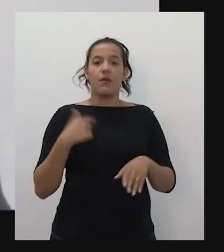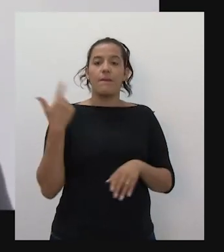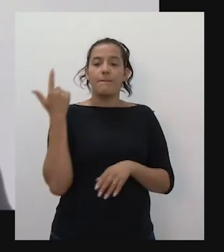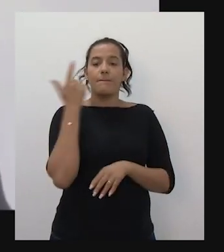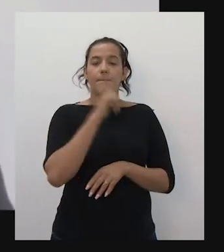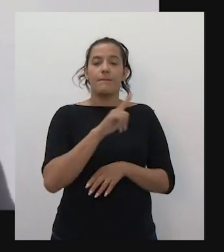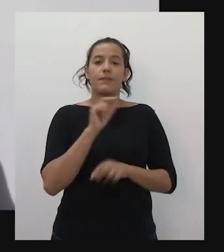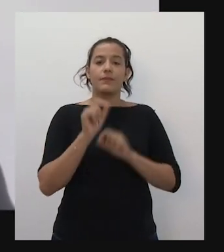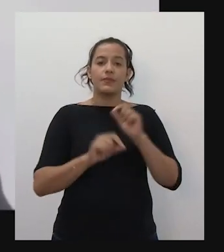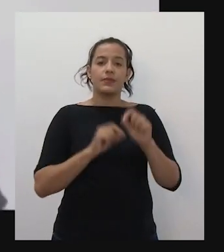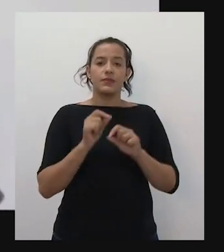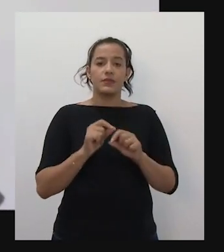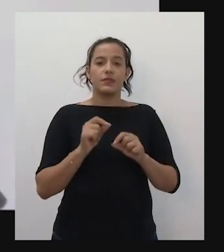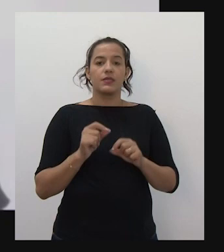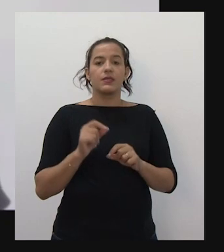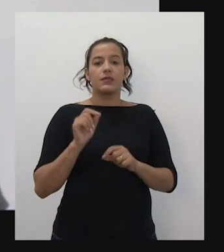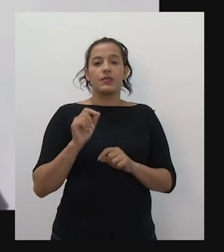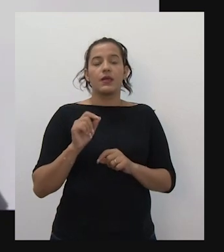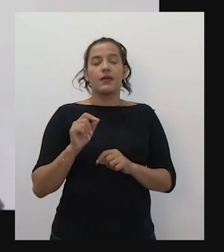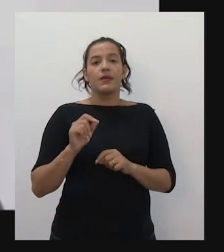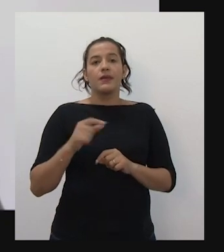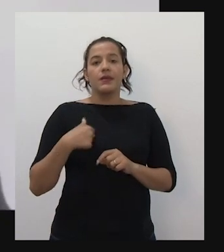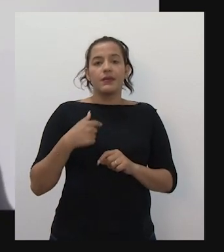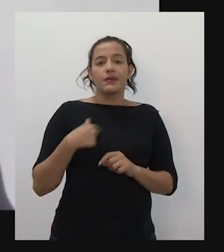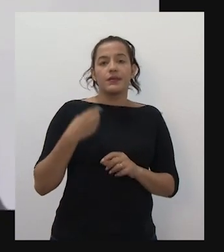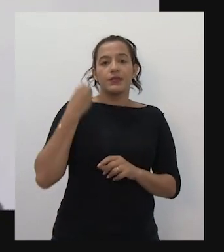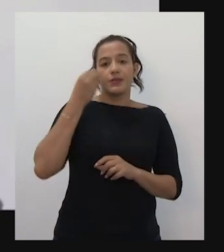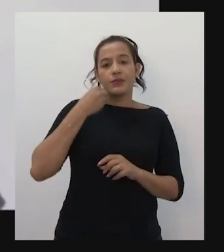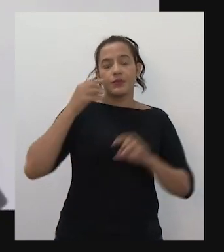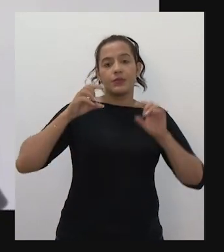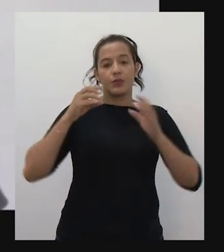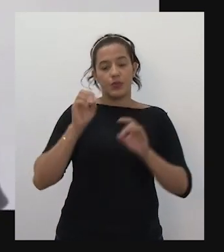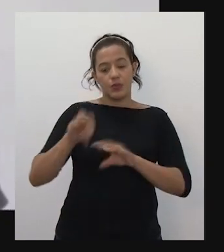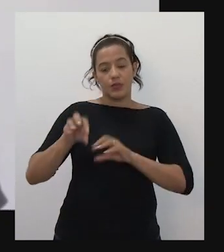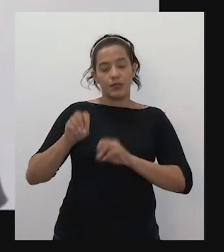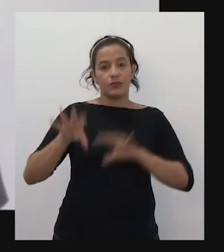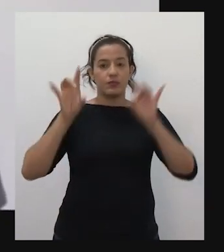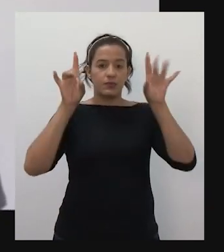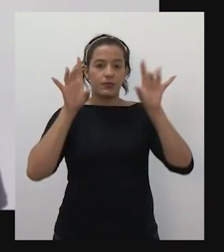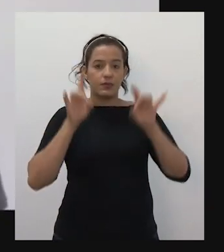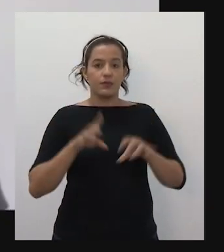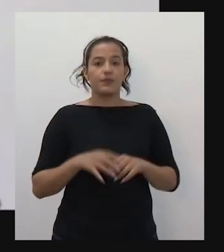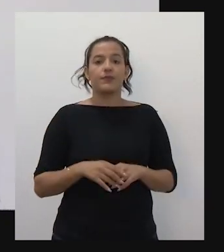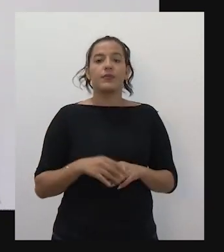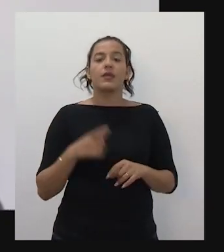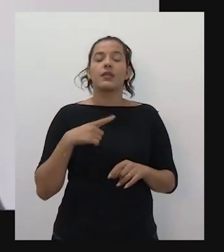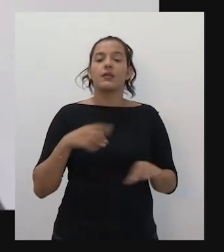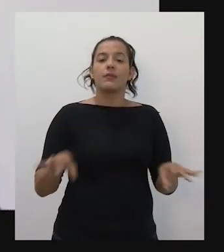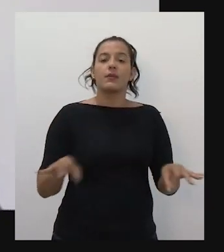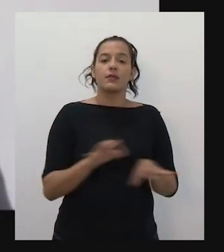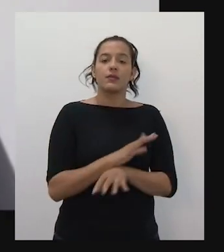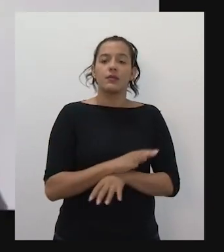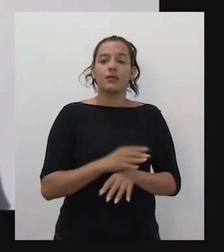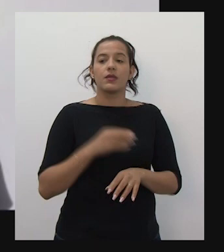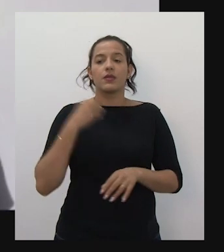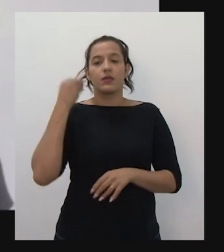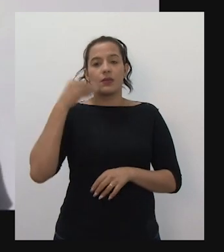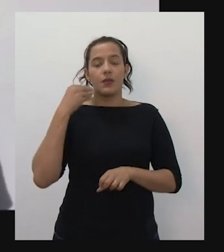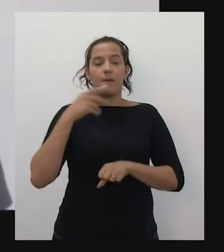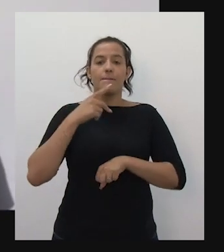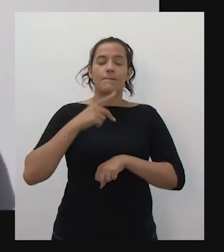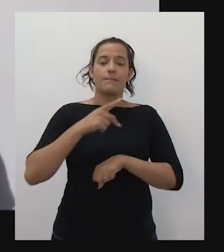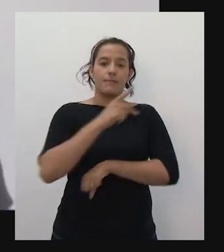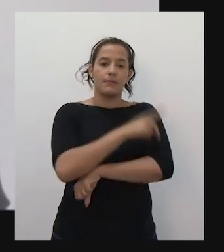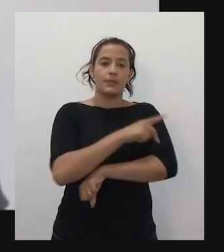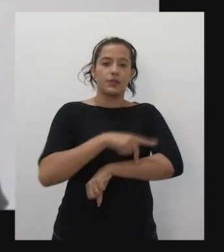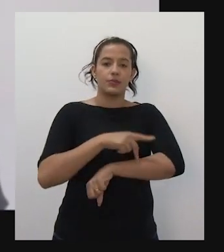concluir o meu curso de pós-graduação em Educação Especial e também concluí o meu curso de Pedagogia.